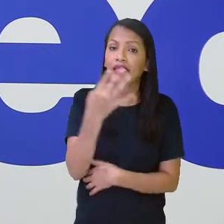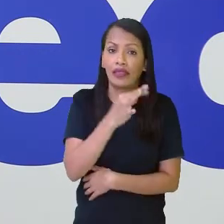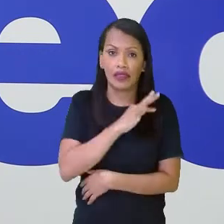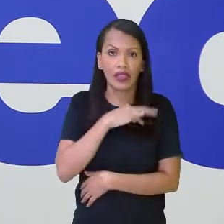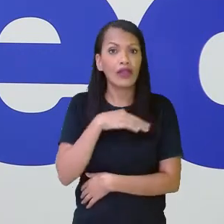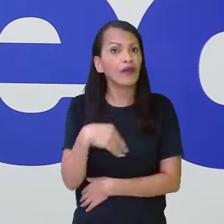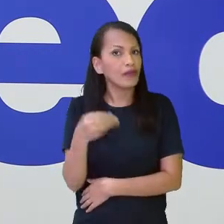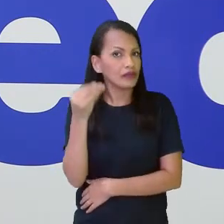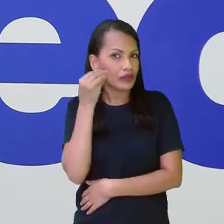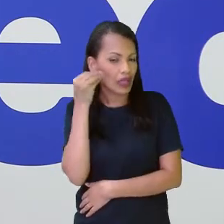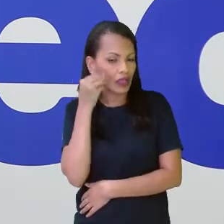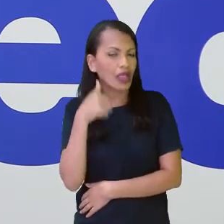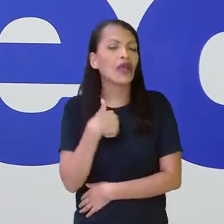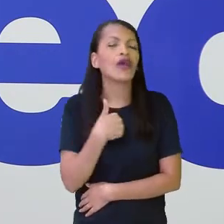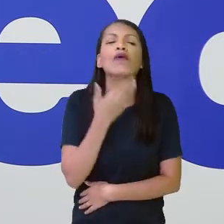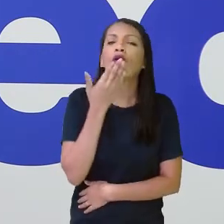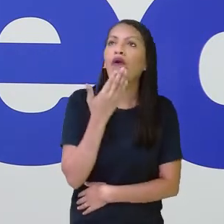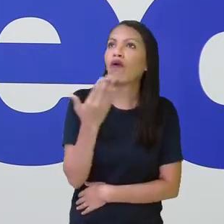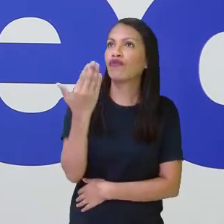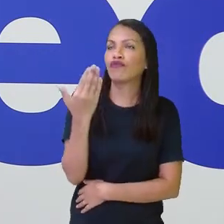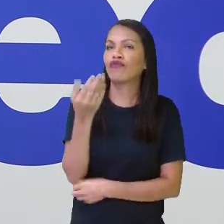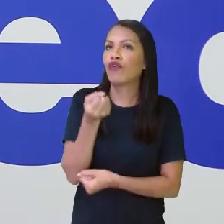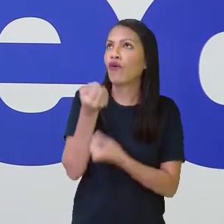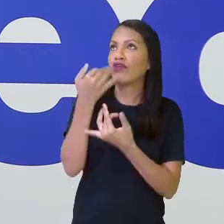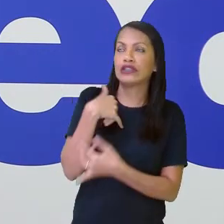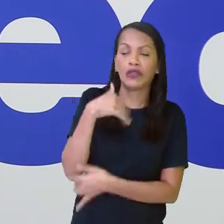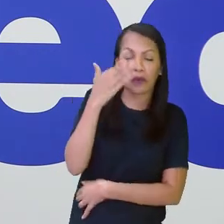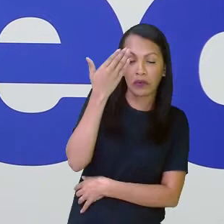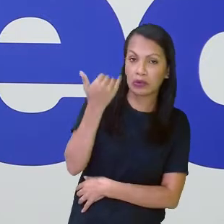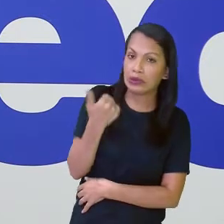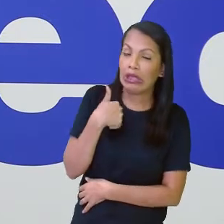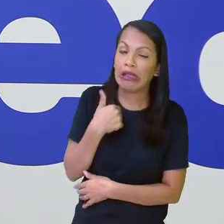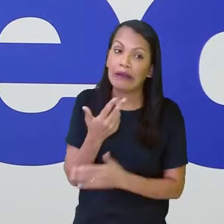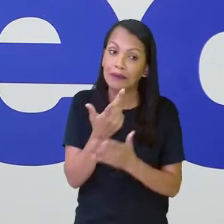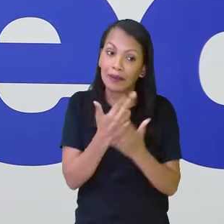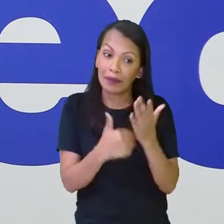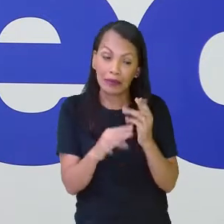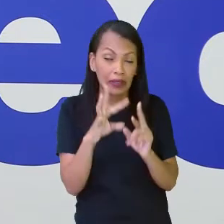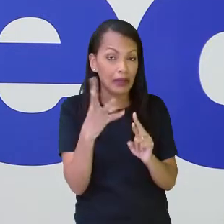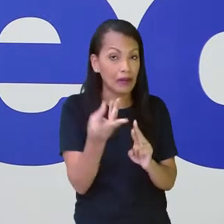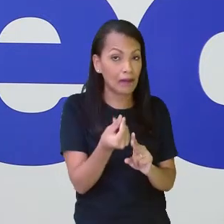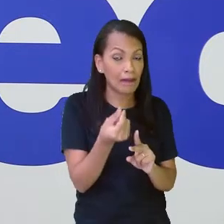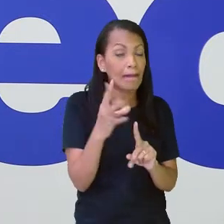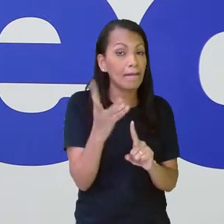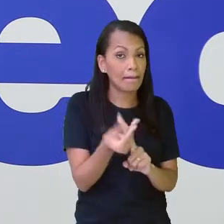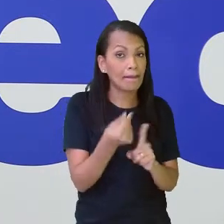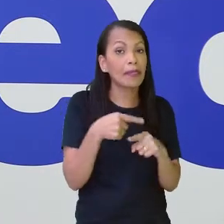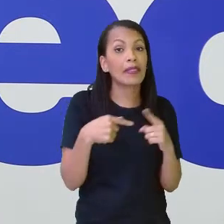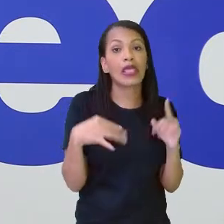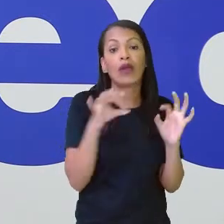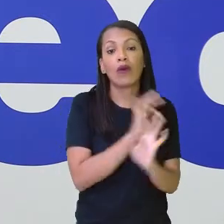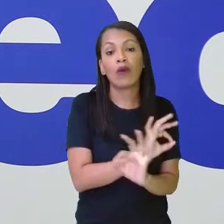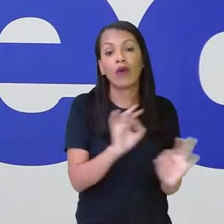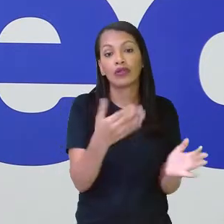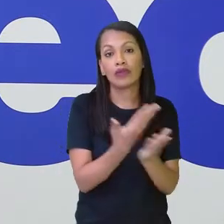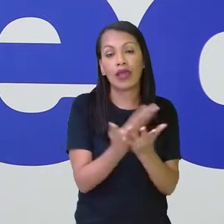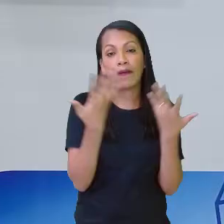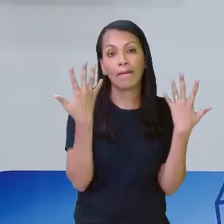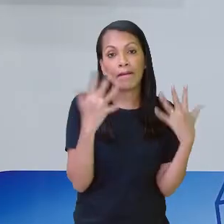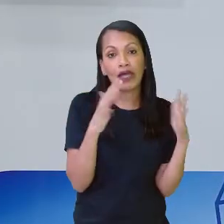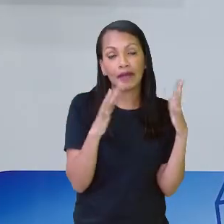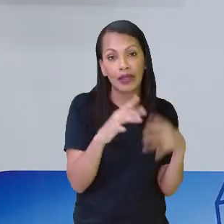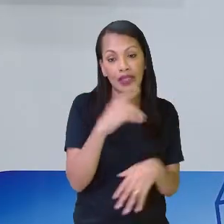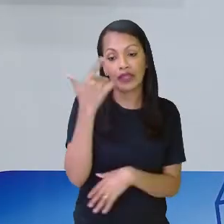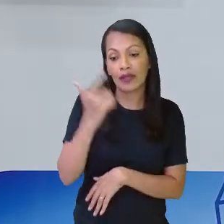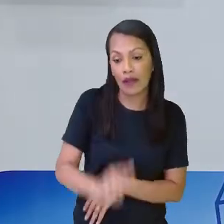vou tentar. Que eu confesso que não sou uma das melhores na parte das artes. Mas foi ótima aula, professor. Parabéns mais uma vez.